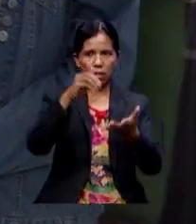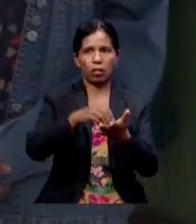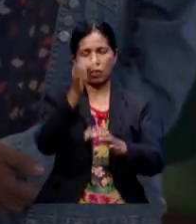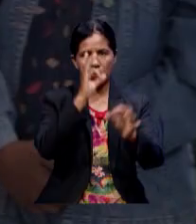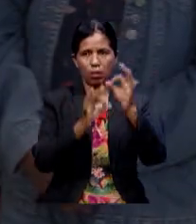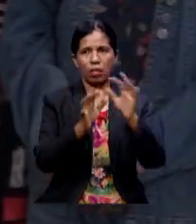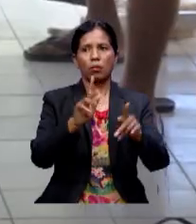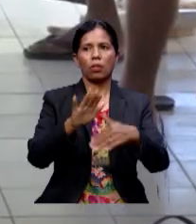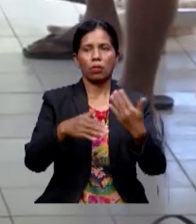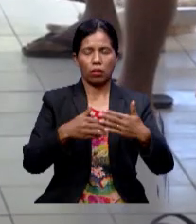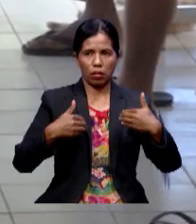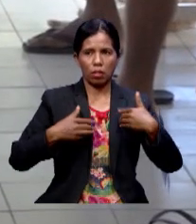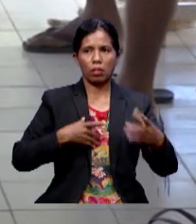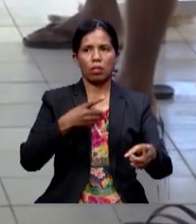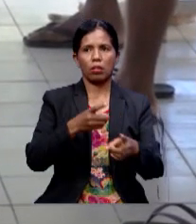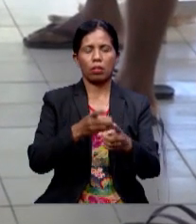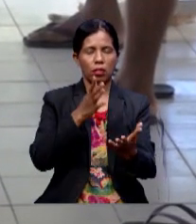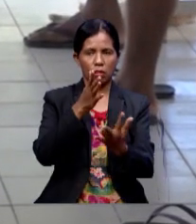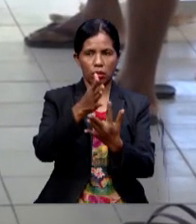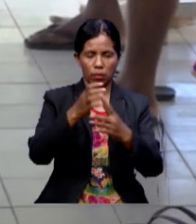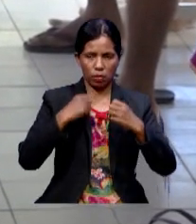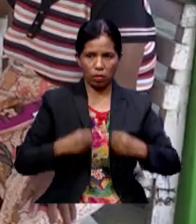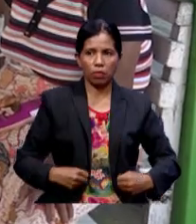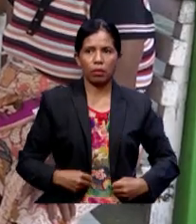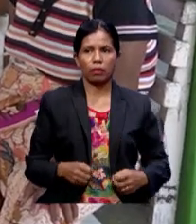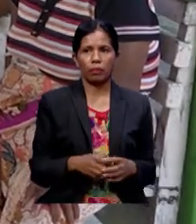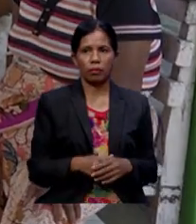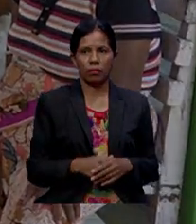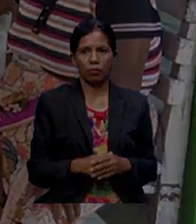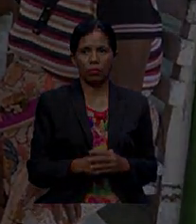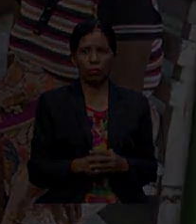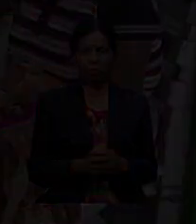cidadão hotu nireto, ou de acesso à saúde. Adérito Ximenez, Jaime dos Santos, GMN.